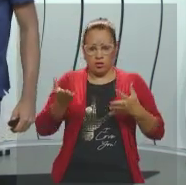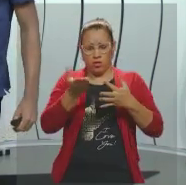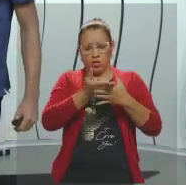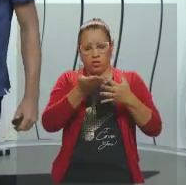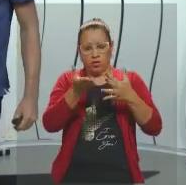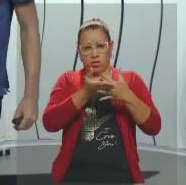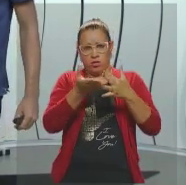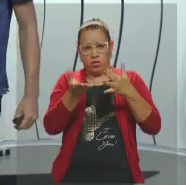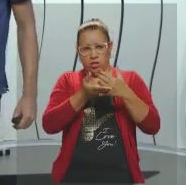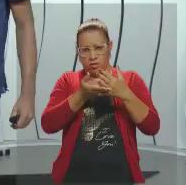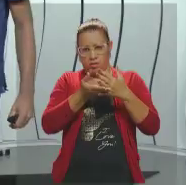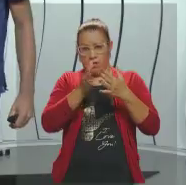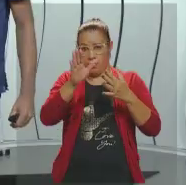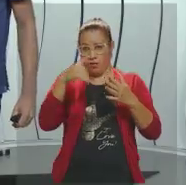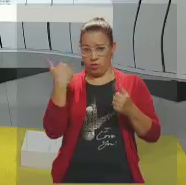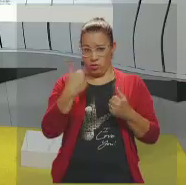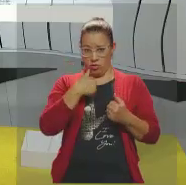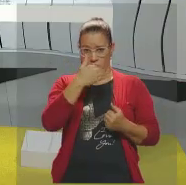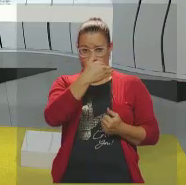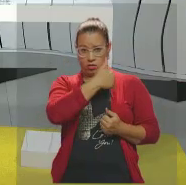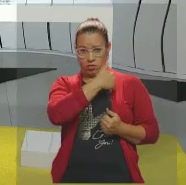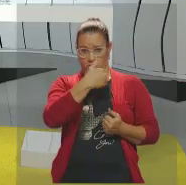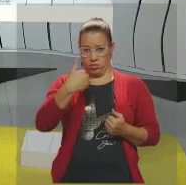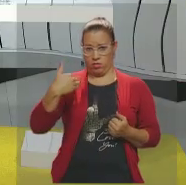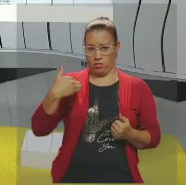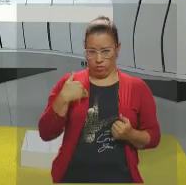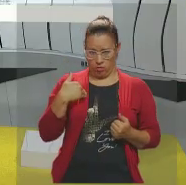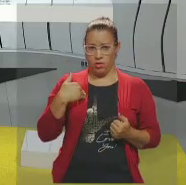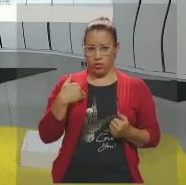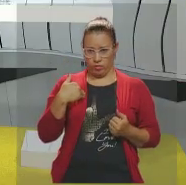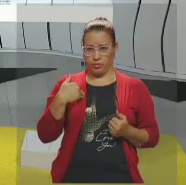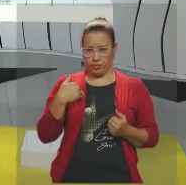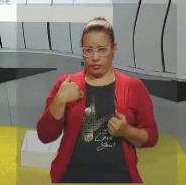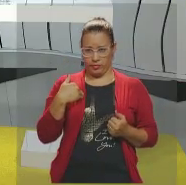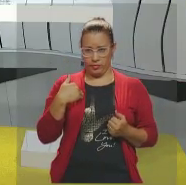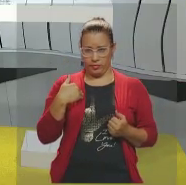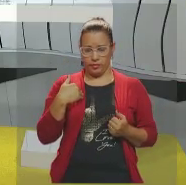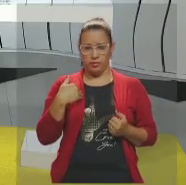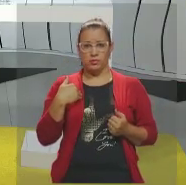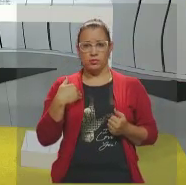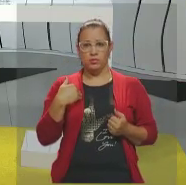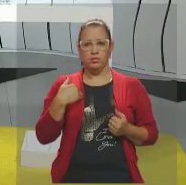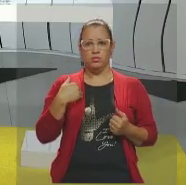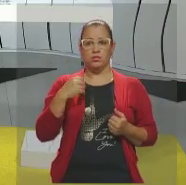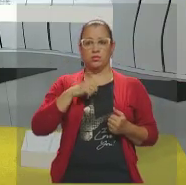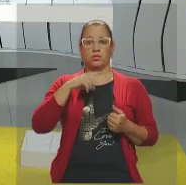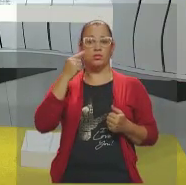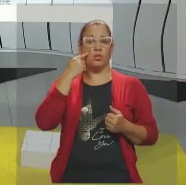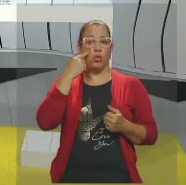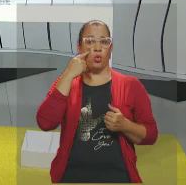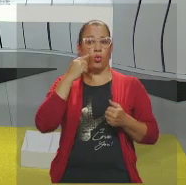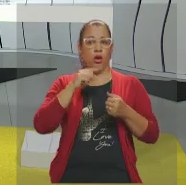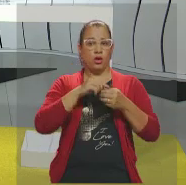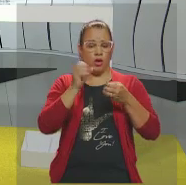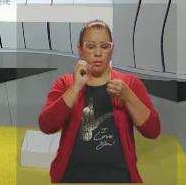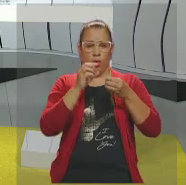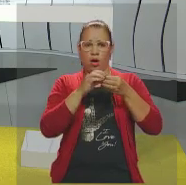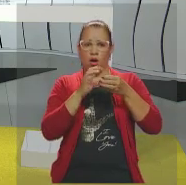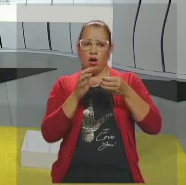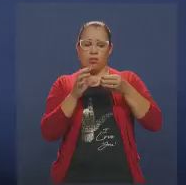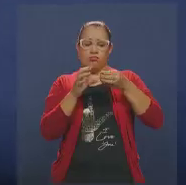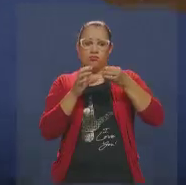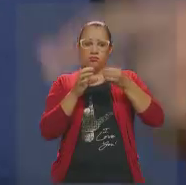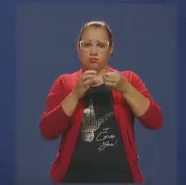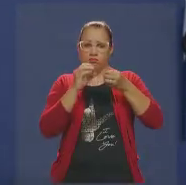O nosso pulmão, quando estamos com esses músculos relaxados, ele fica assim, ó, com pouco espaço lá dentro para